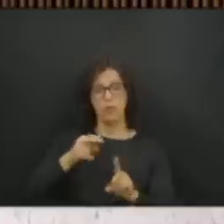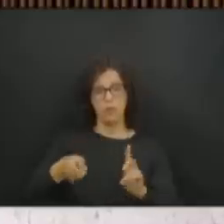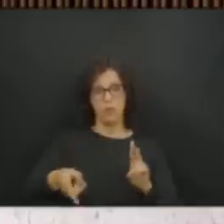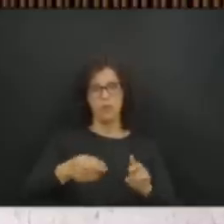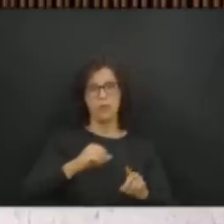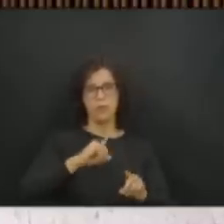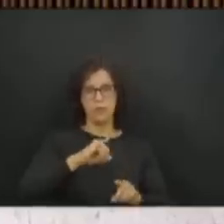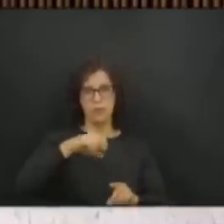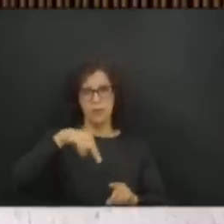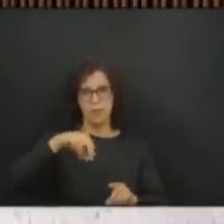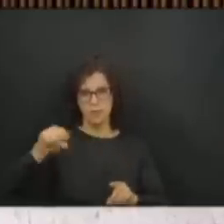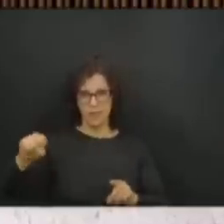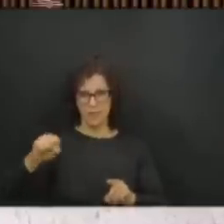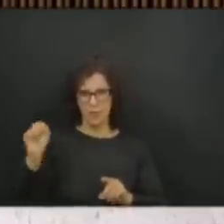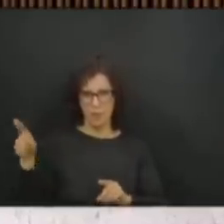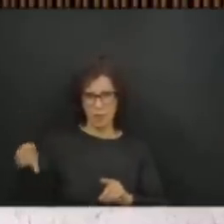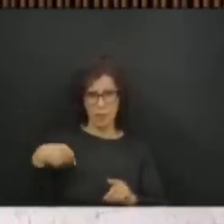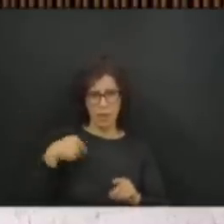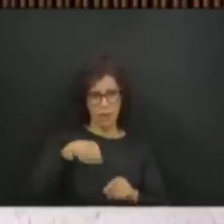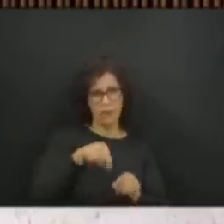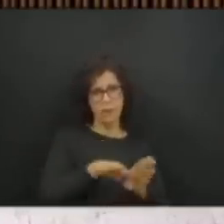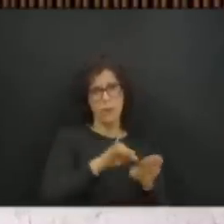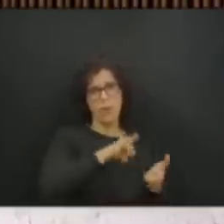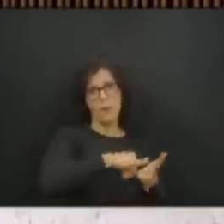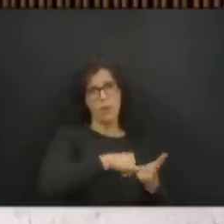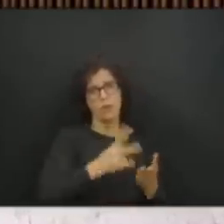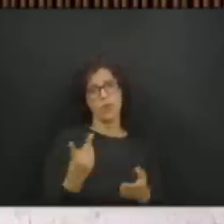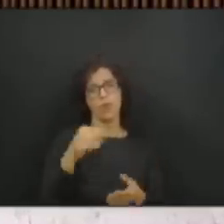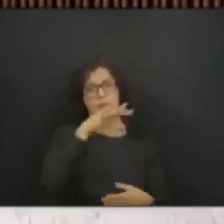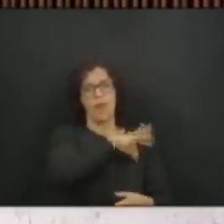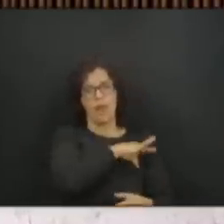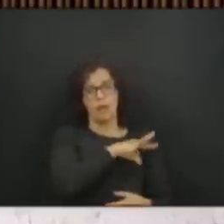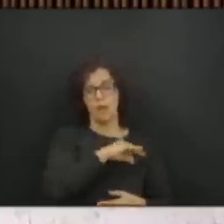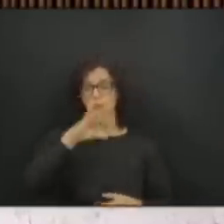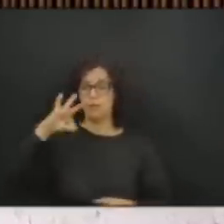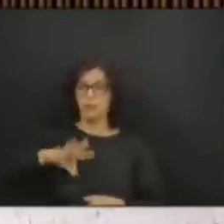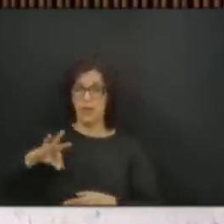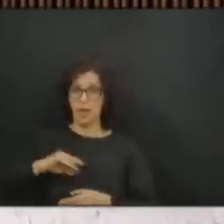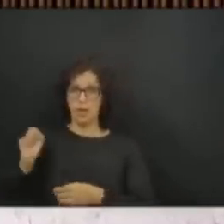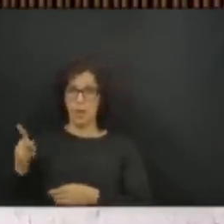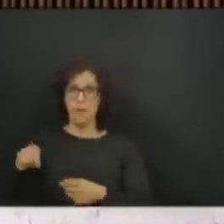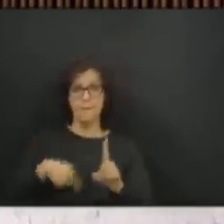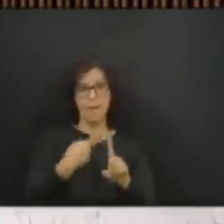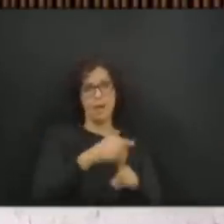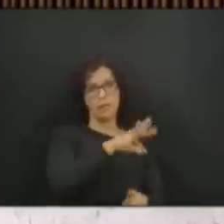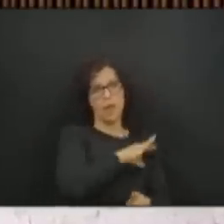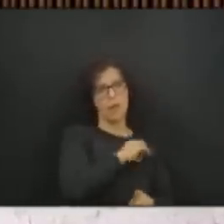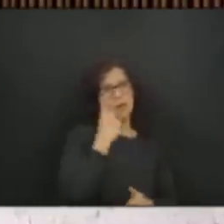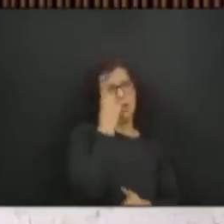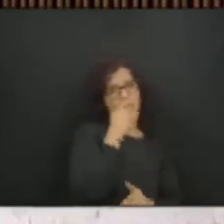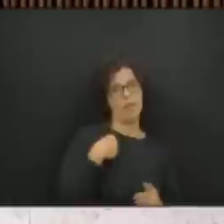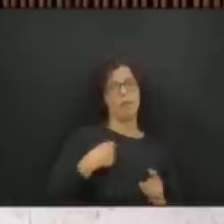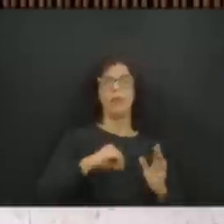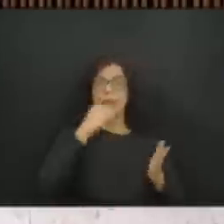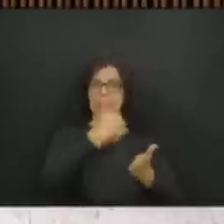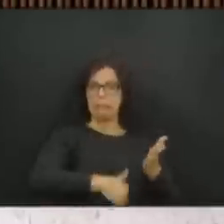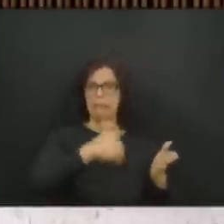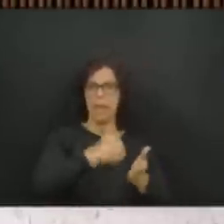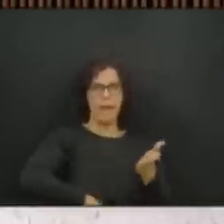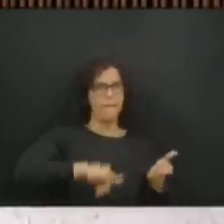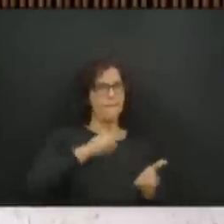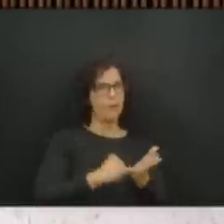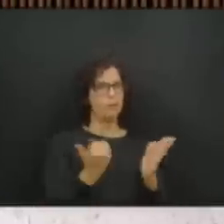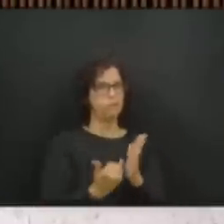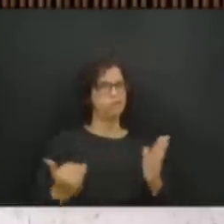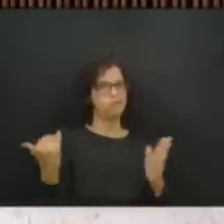CS do que pagaria se for só aqui porque é uma segunda remuneração ela incide sobre todo o valor Recebido e me parece que